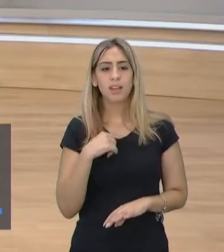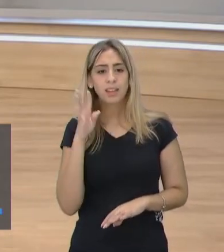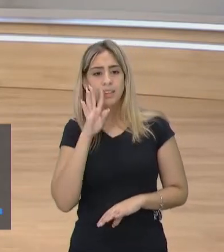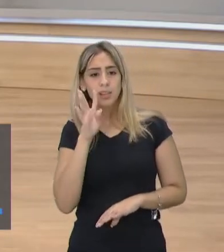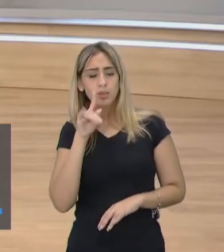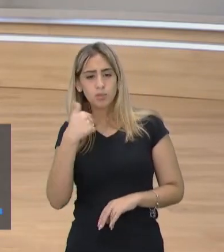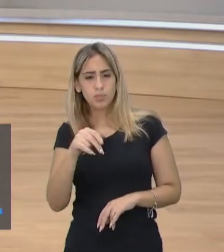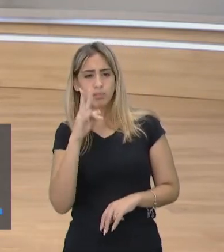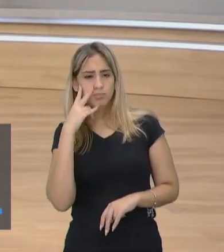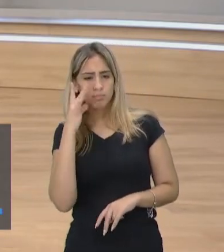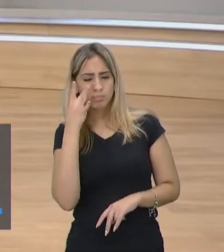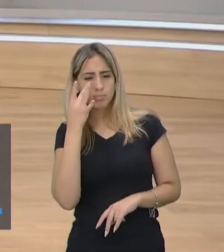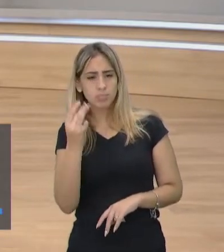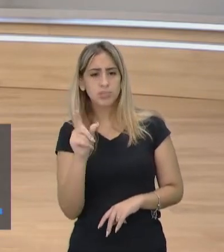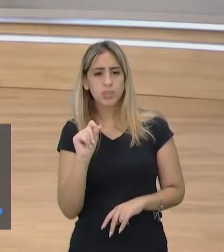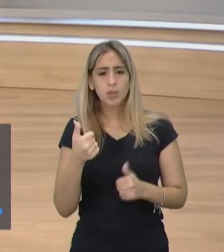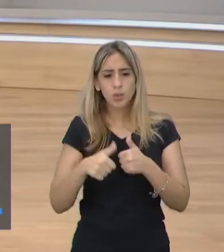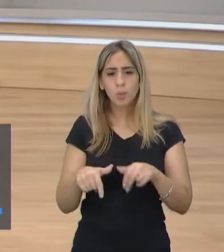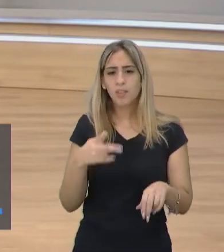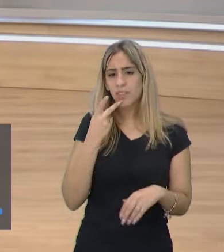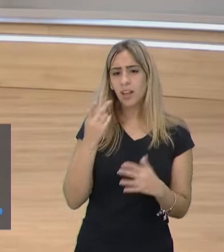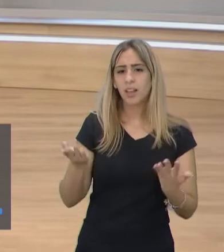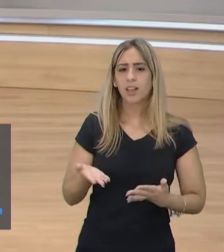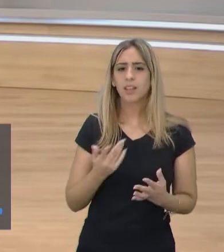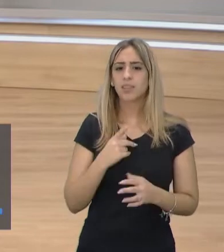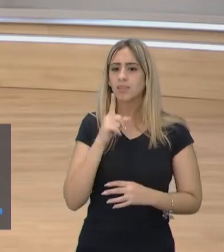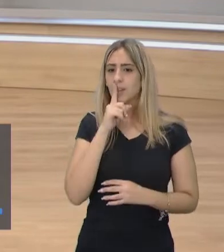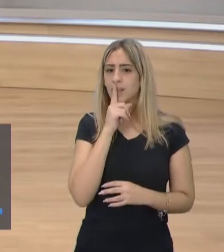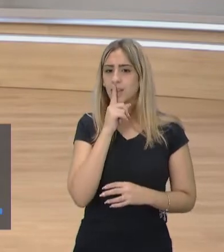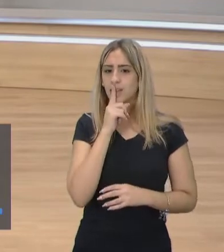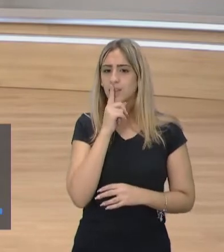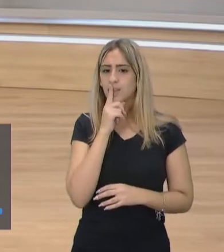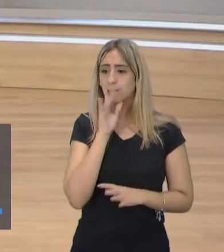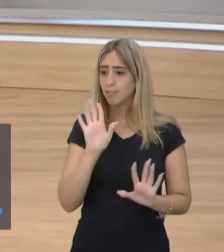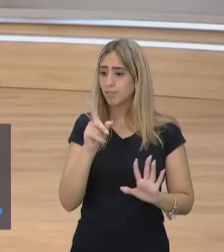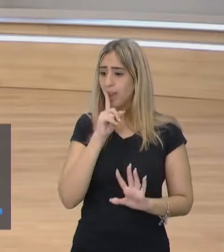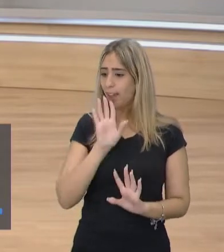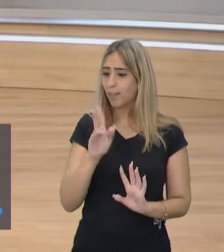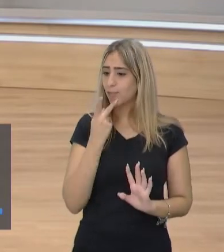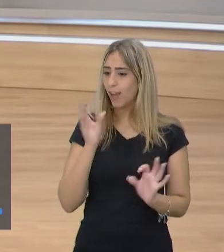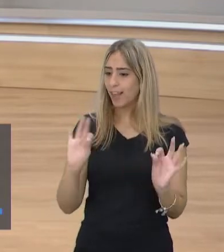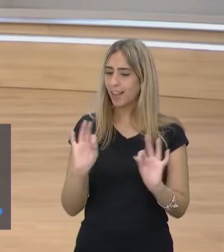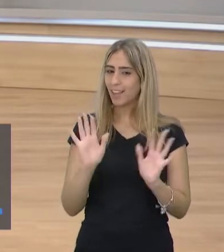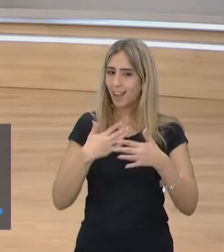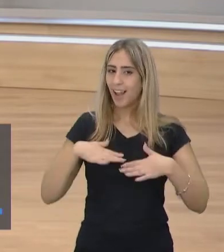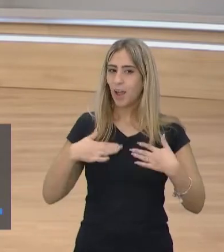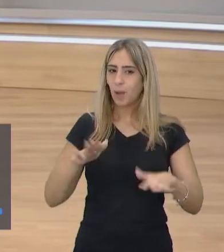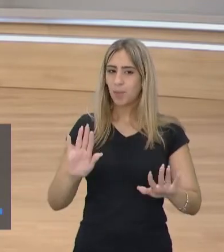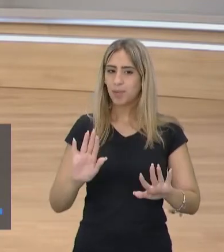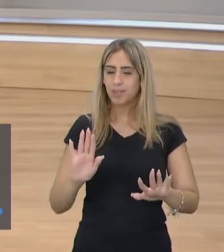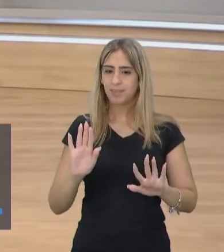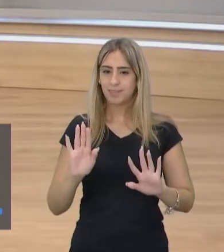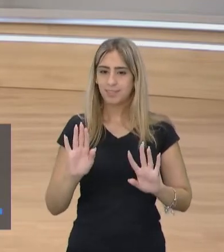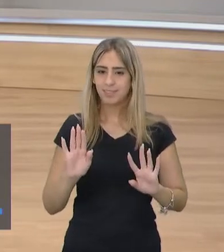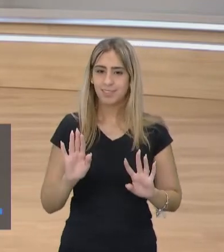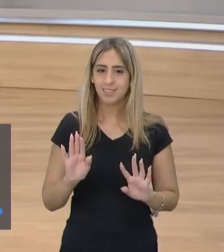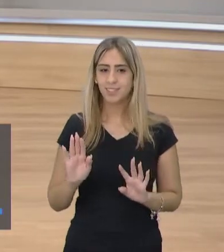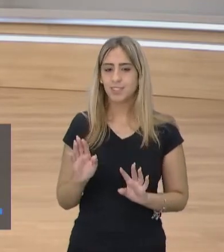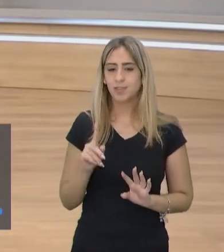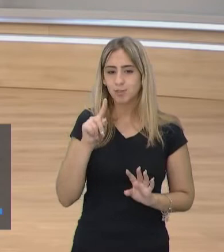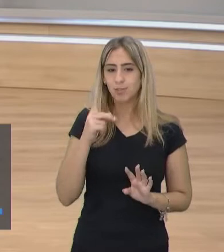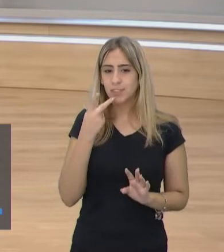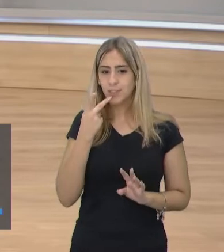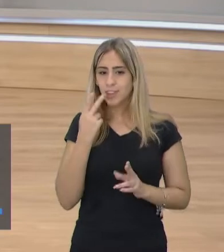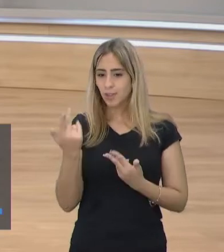você tá plugada naquilo que eu tenho pra falar hoje. Então segura, que isso vai ser Tá bom. importante. Você vai Então vamos lá, complementar eu o que eu vou falar. começar daqui depois, hein, Você gente? quase soltou que a gente não